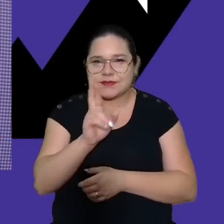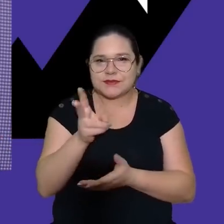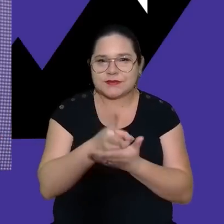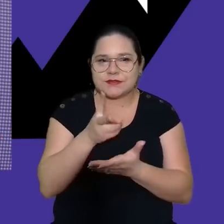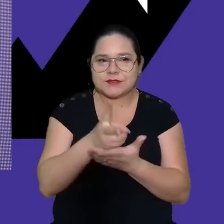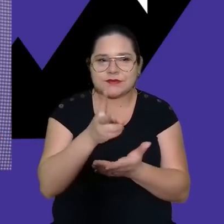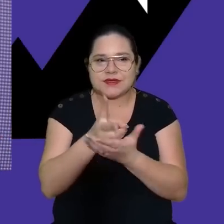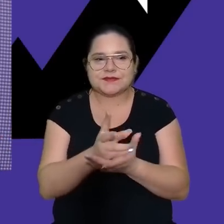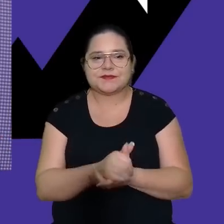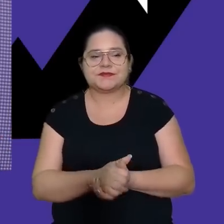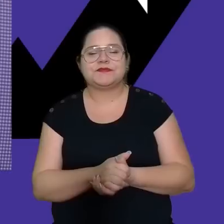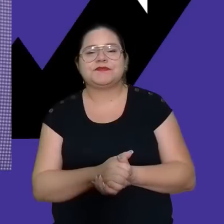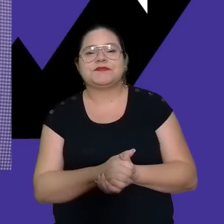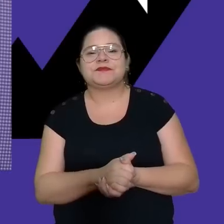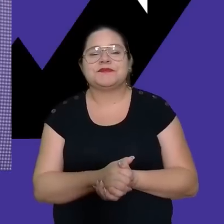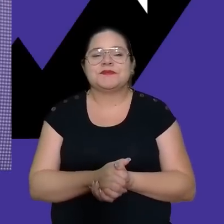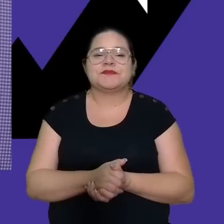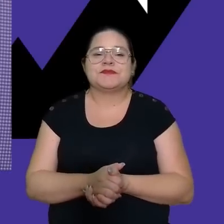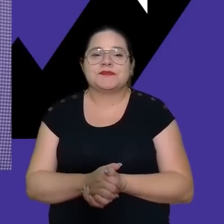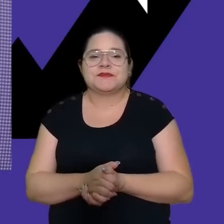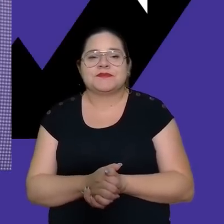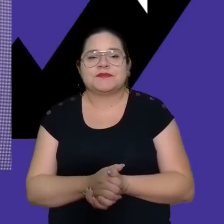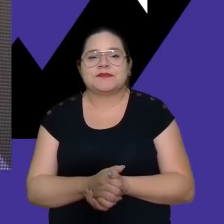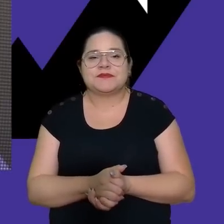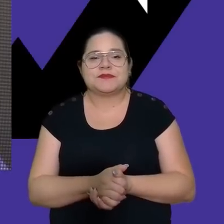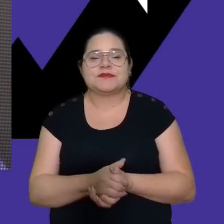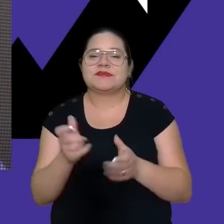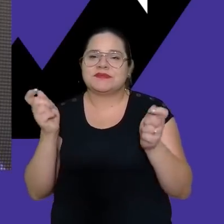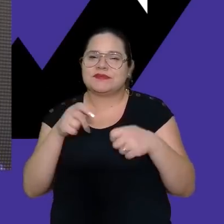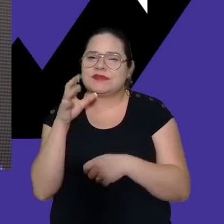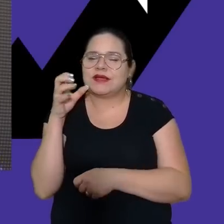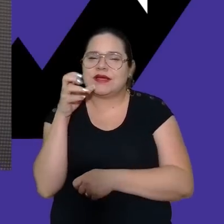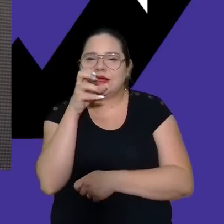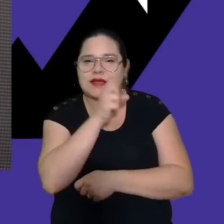continua? Posso pegar rapidamente, Carla?